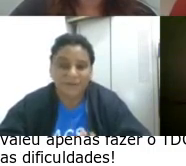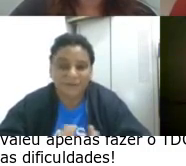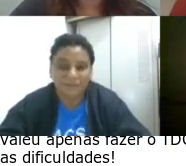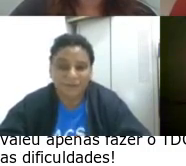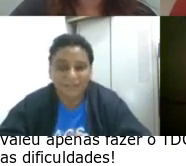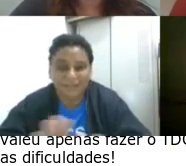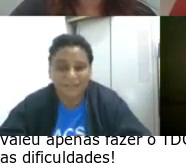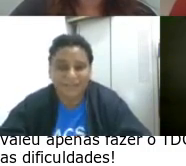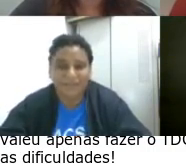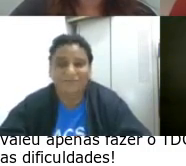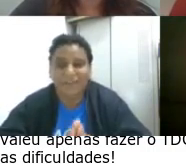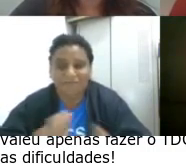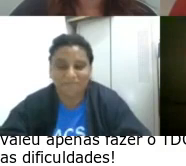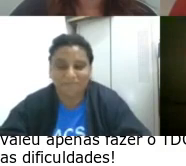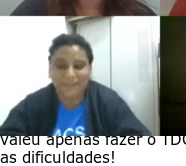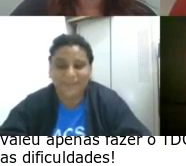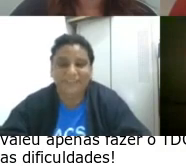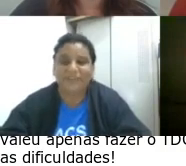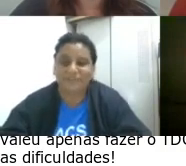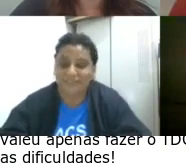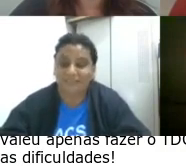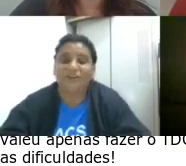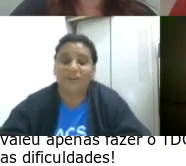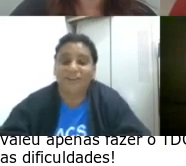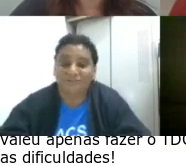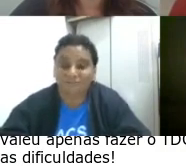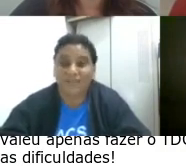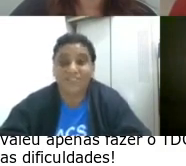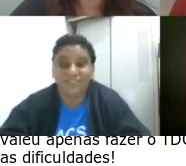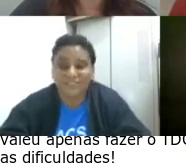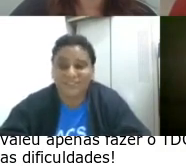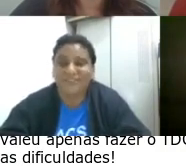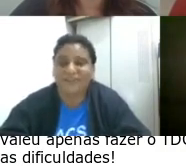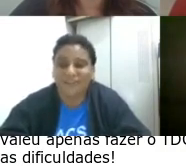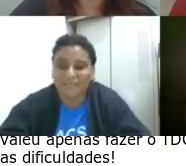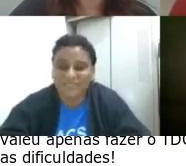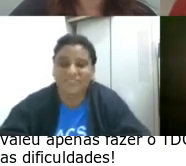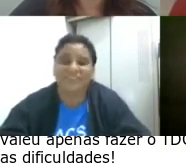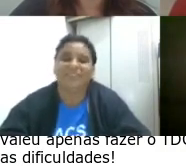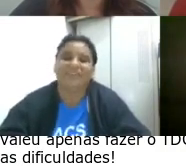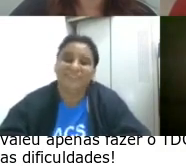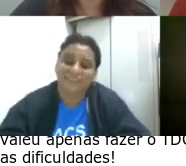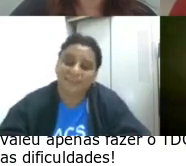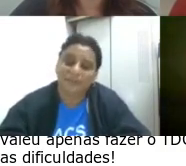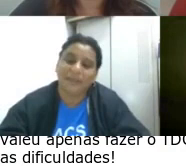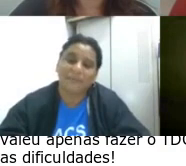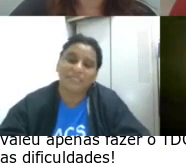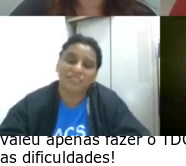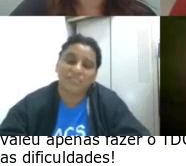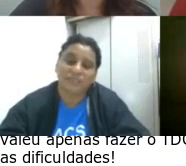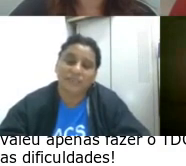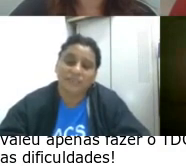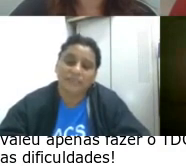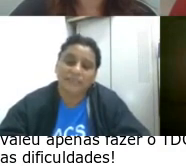terminou pré-natal vai parir já olha presta atenção olha a BCG tem que tomar a